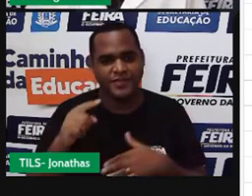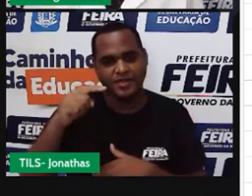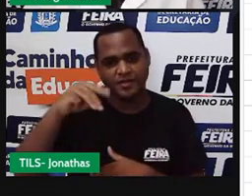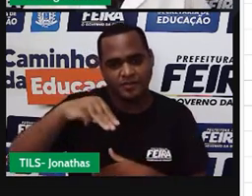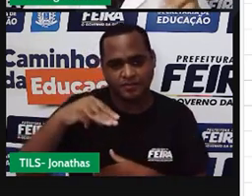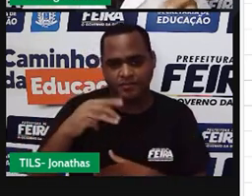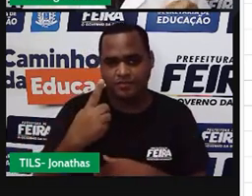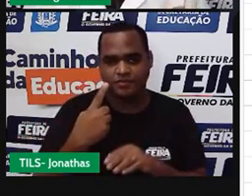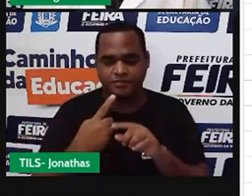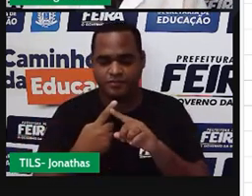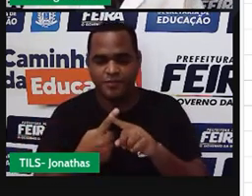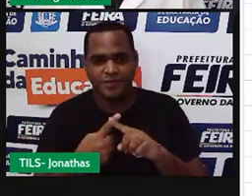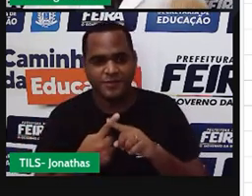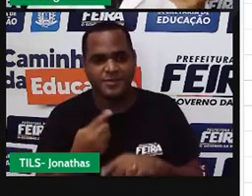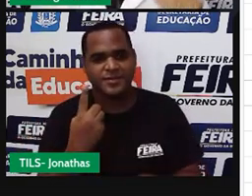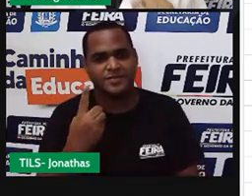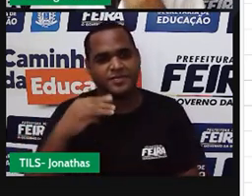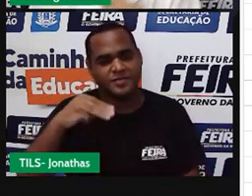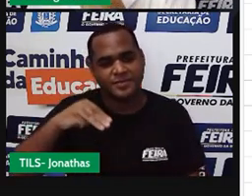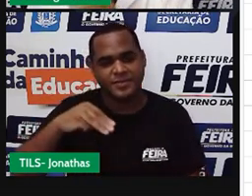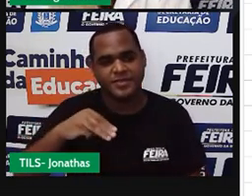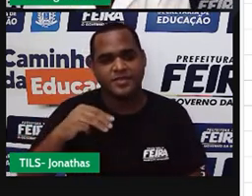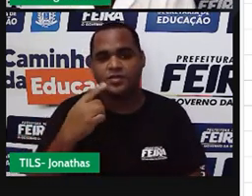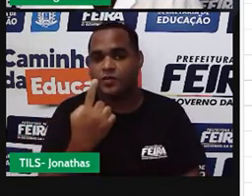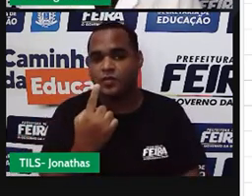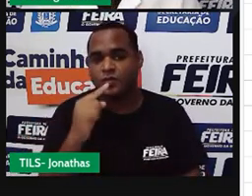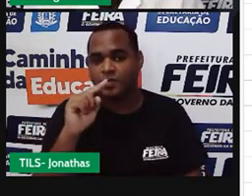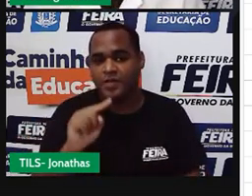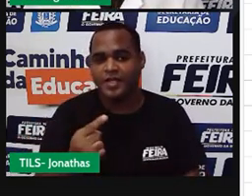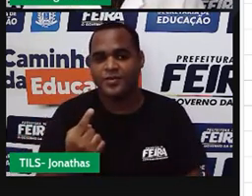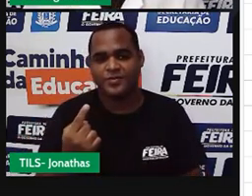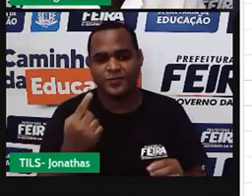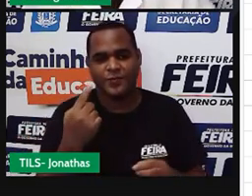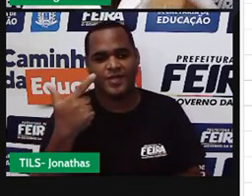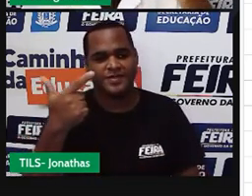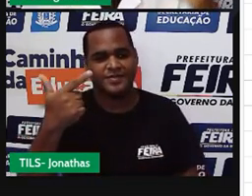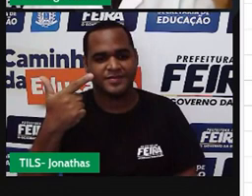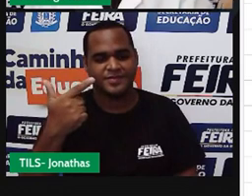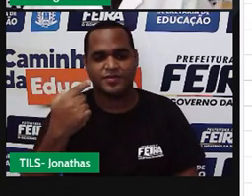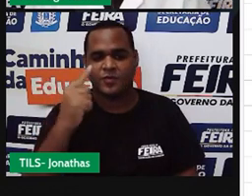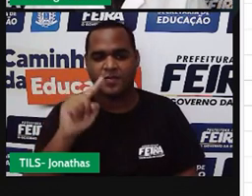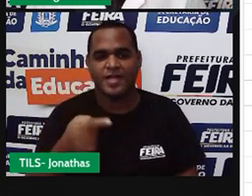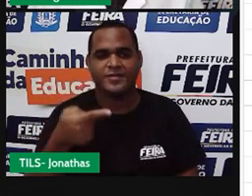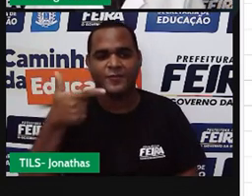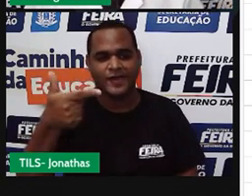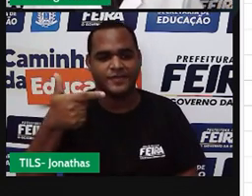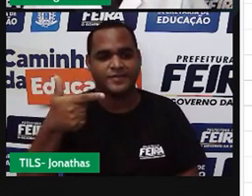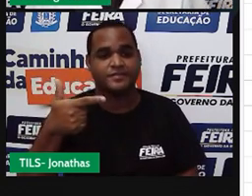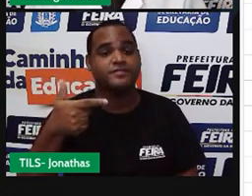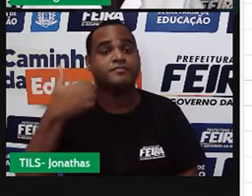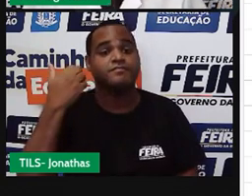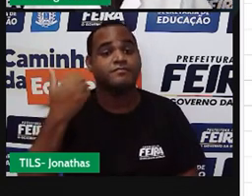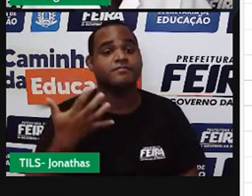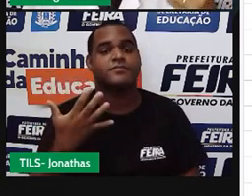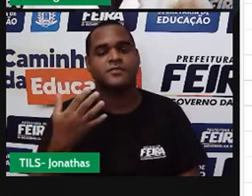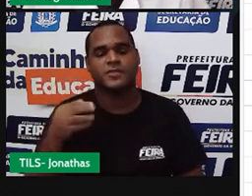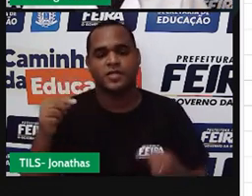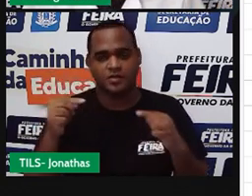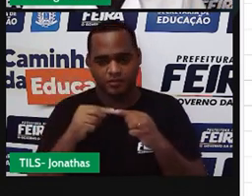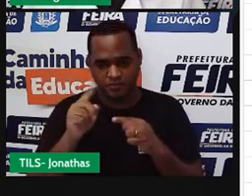x 1m da o que a gente chama de um metro quadrado e já que dentro desse terreno